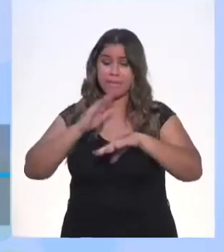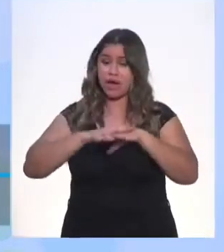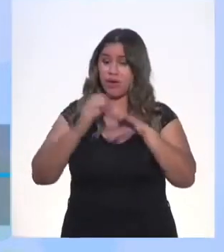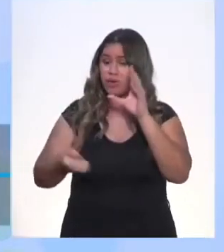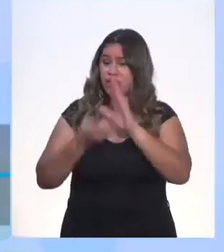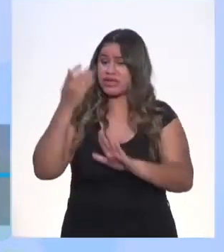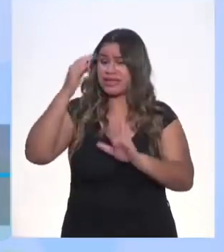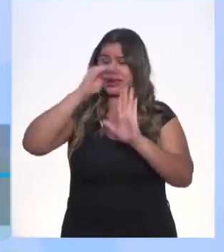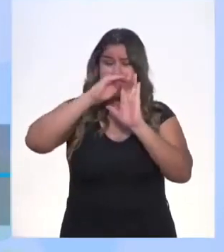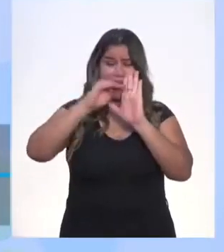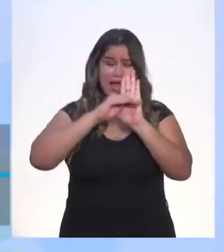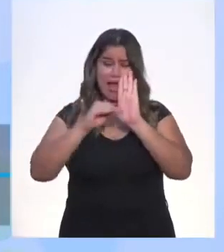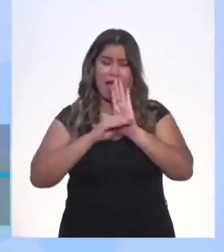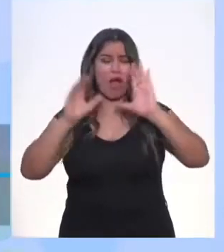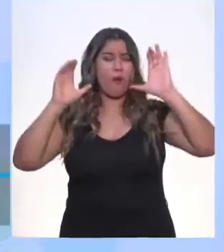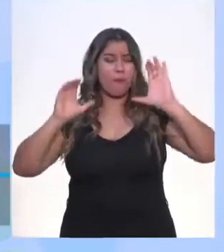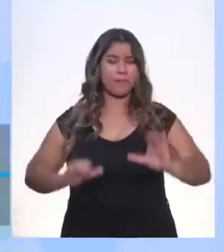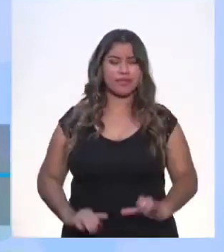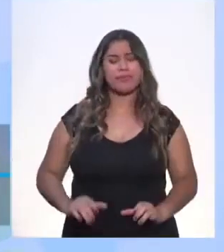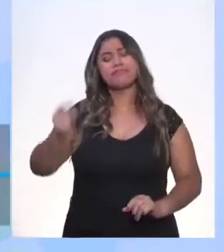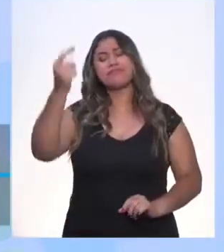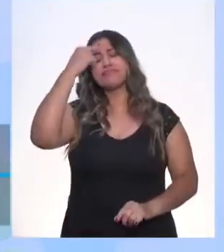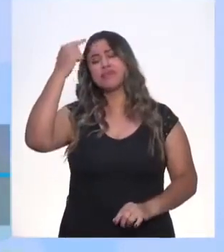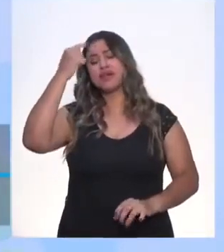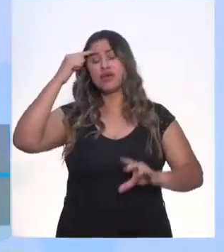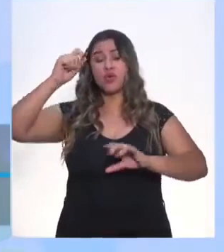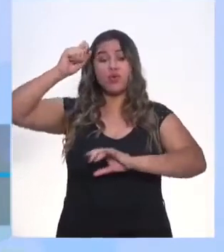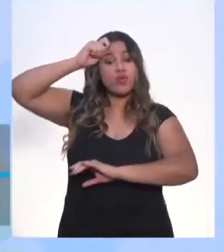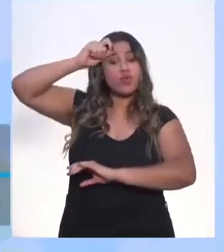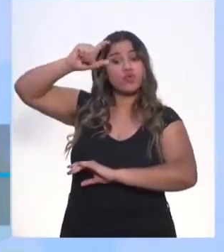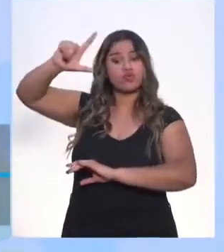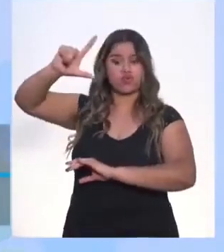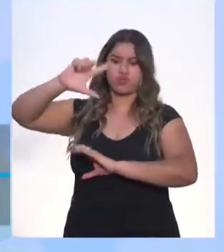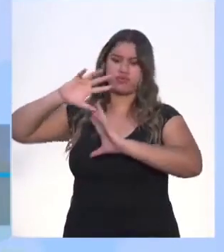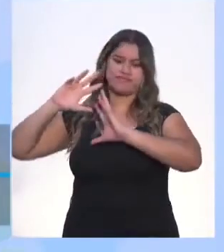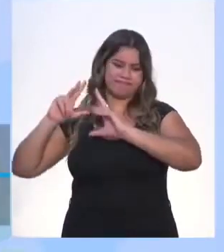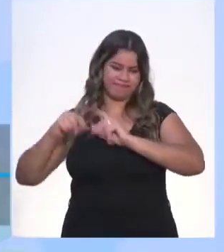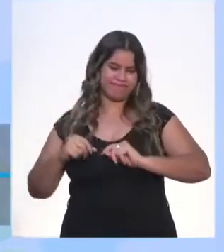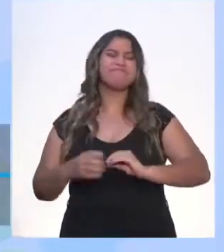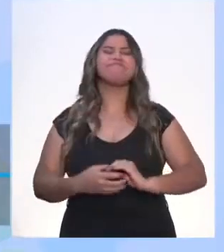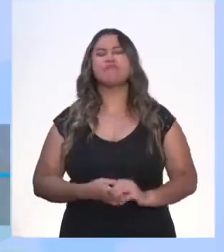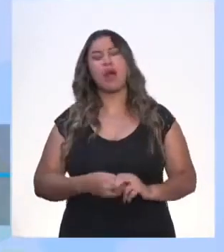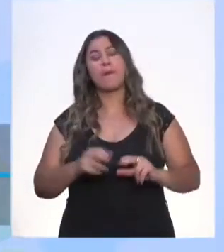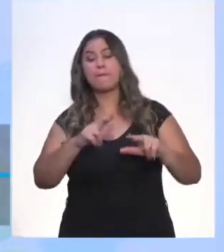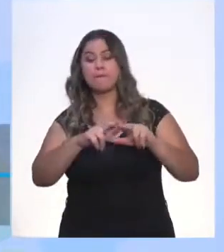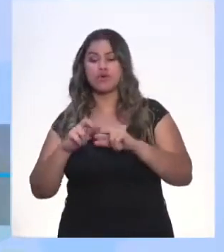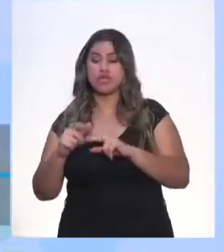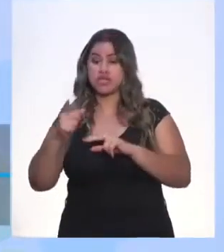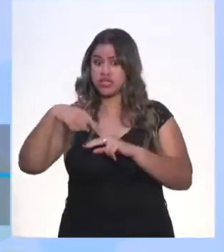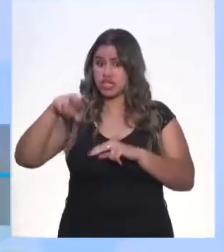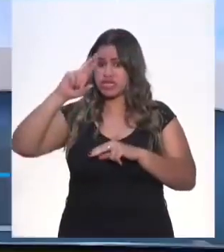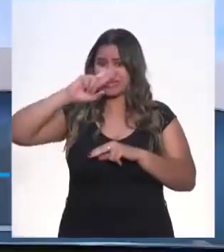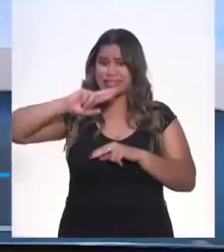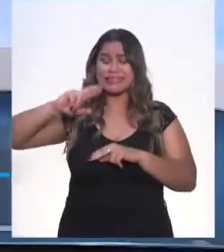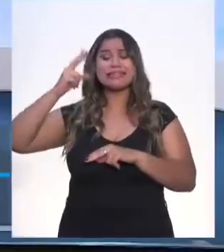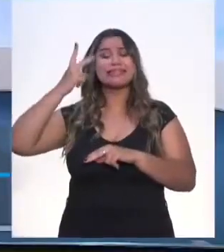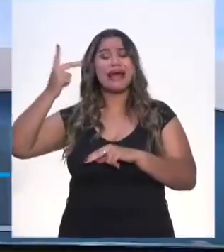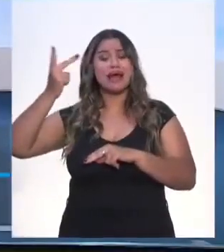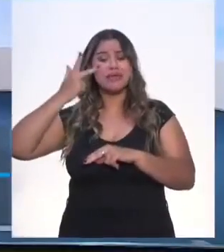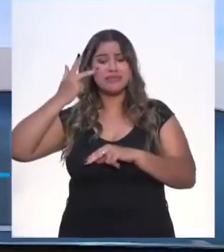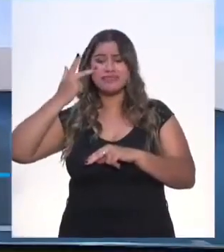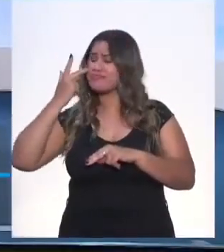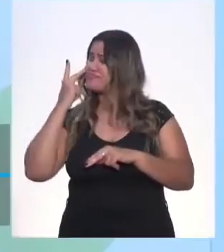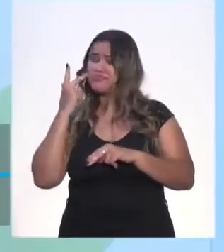nossos comportamentos, os nossos pensamentos, a nossa cultura de forma geral. Por isso, nada é natural, tudo é uma construção